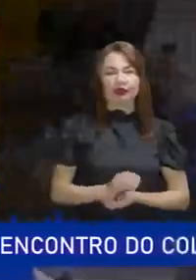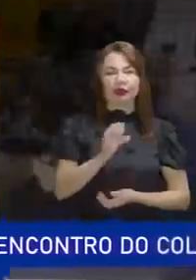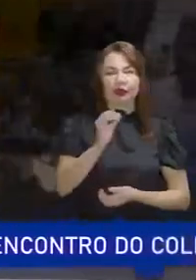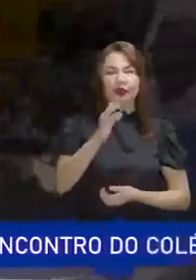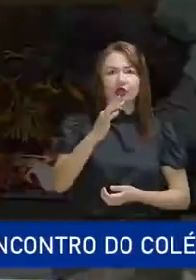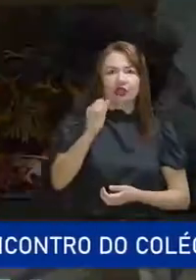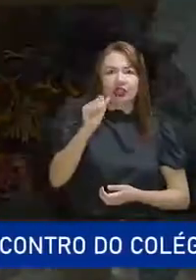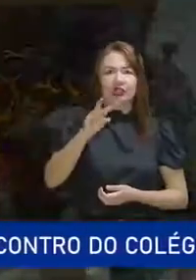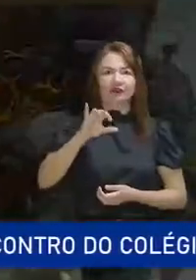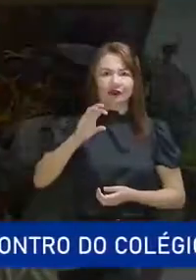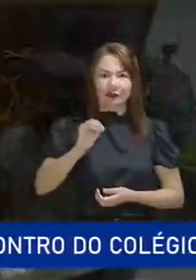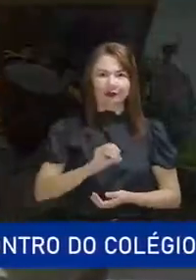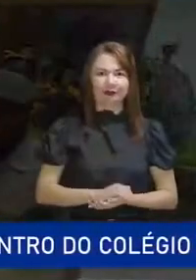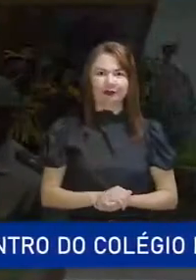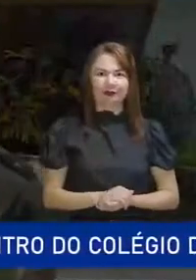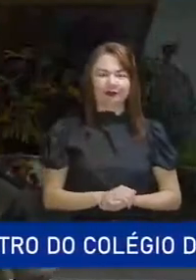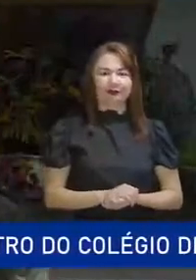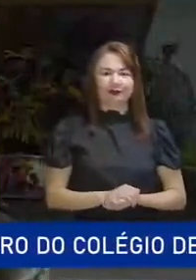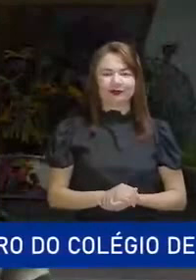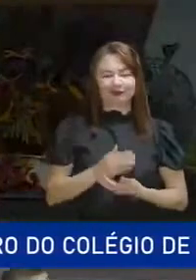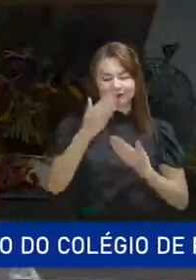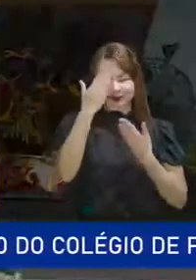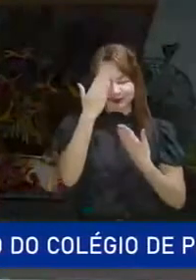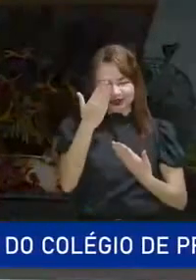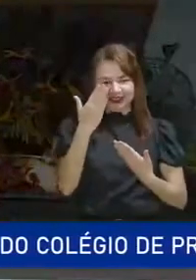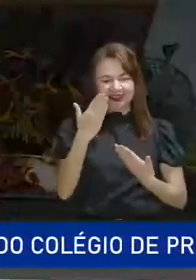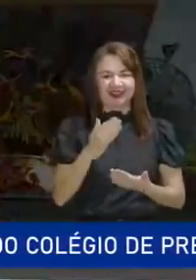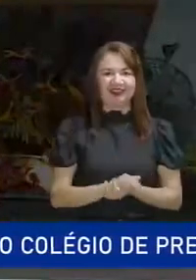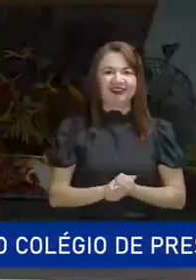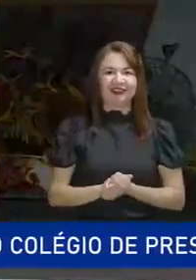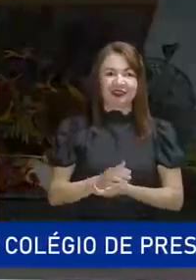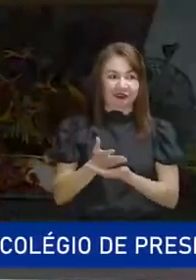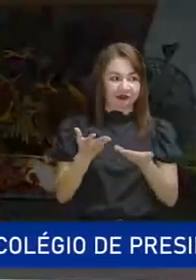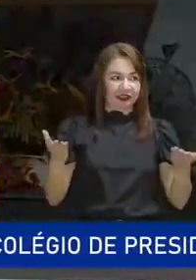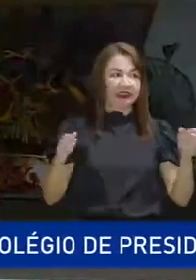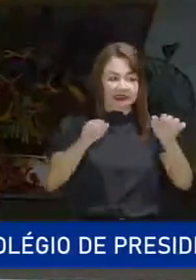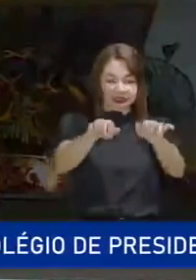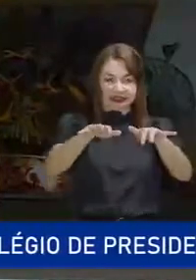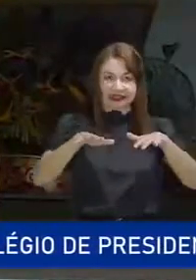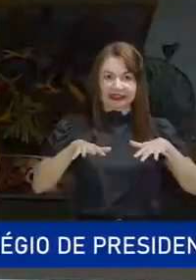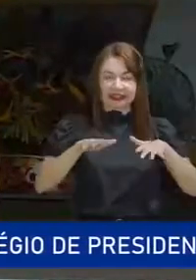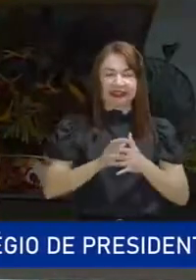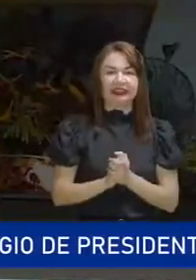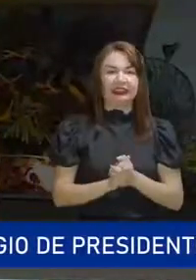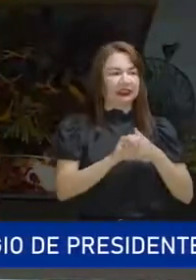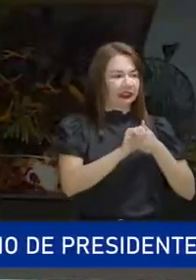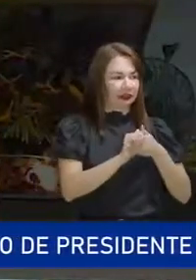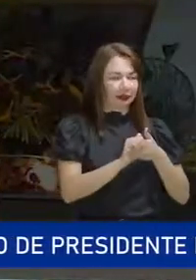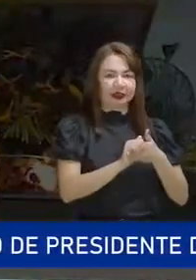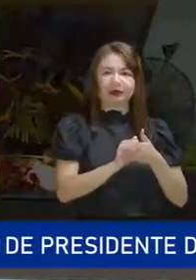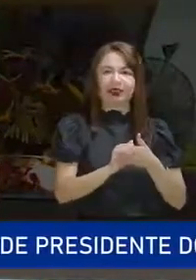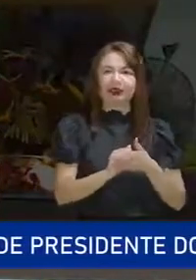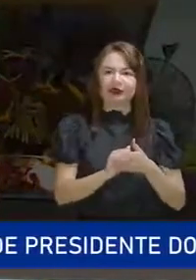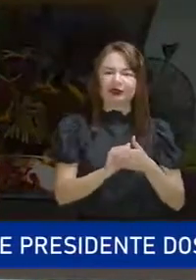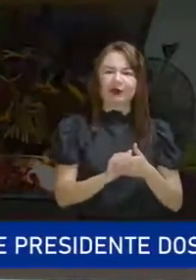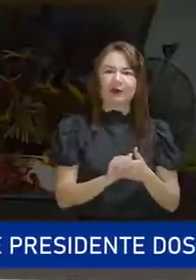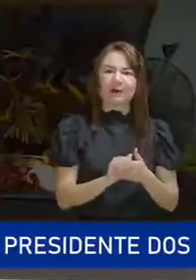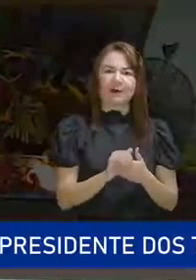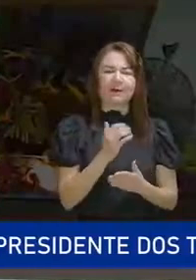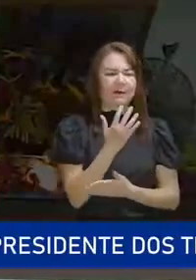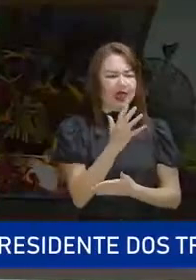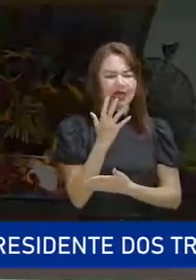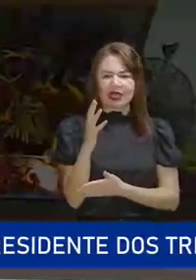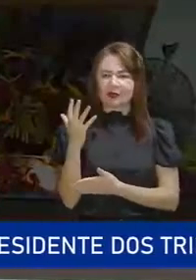Muito obrigado. Agradeço as presenças de todos nessa sessão solene. Na parte central da mesa, com a palavra, o